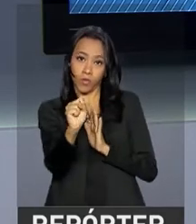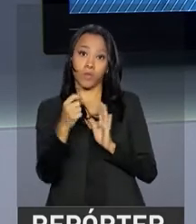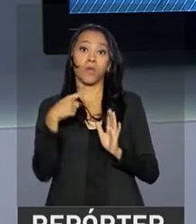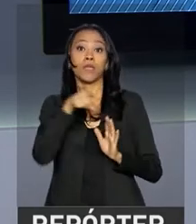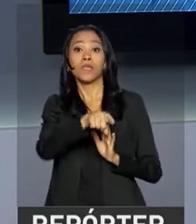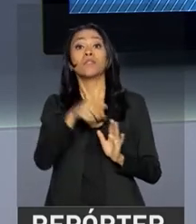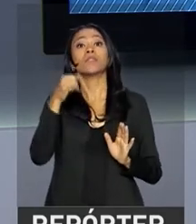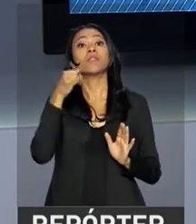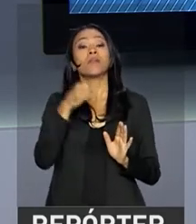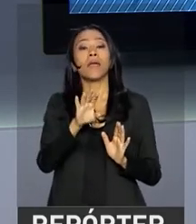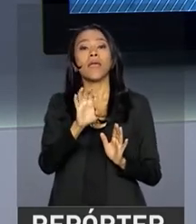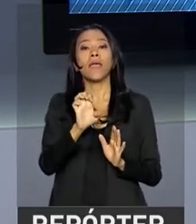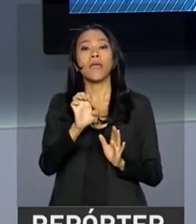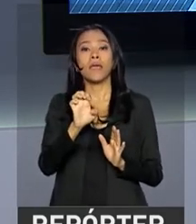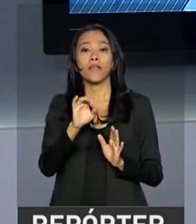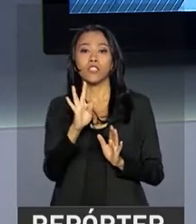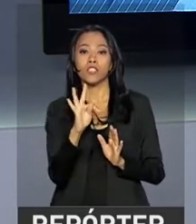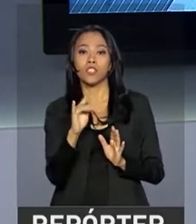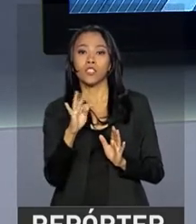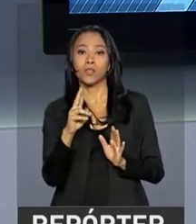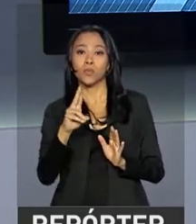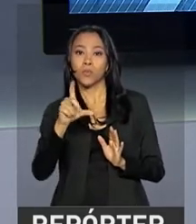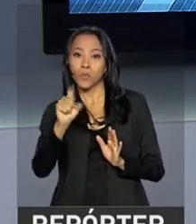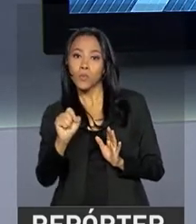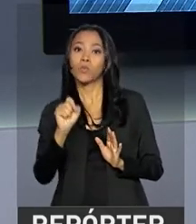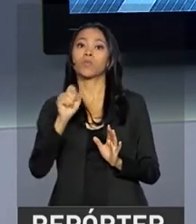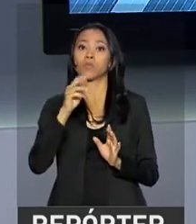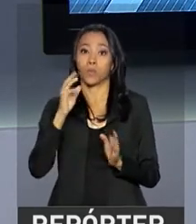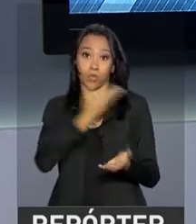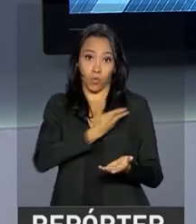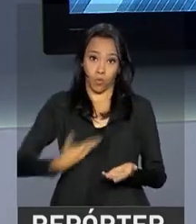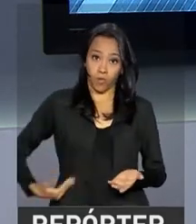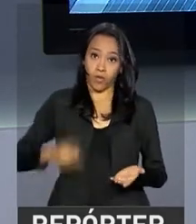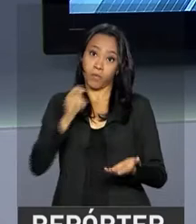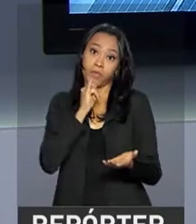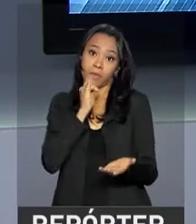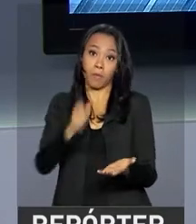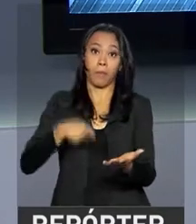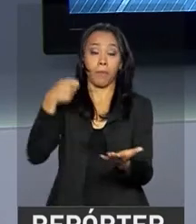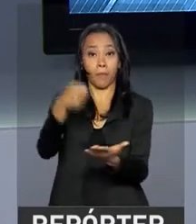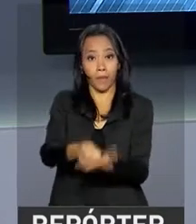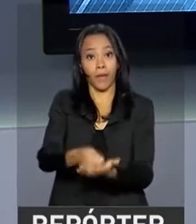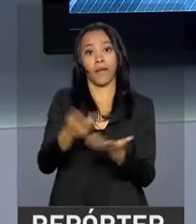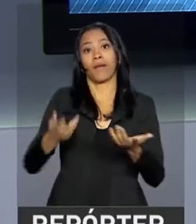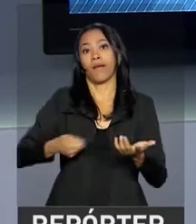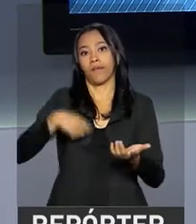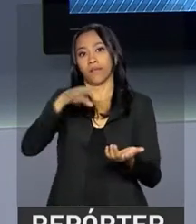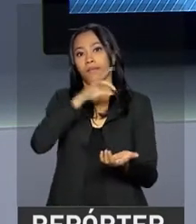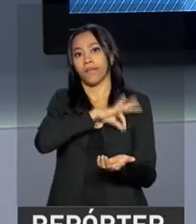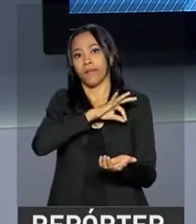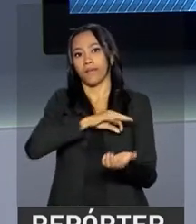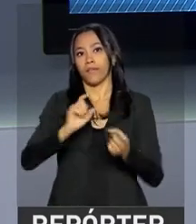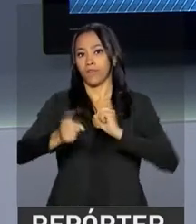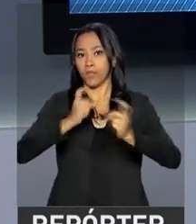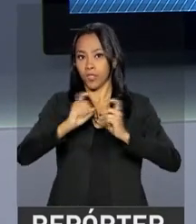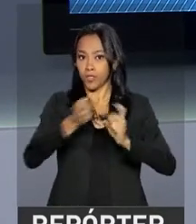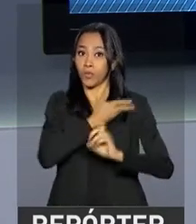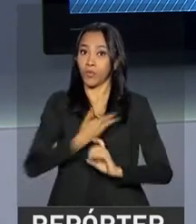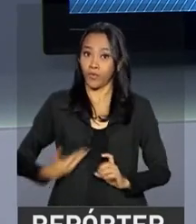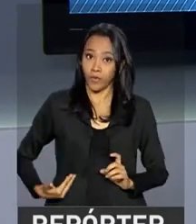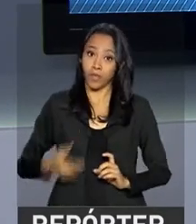públicos para financiar despesas como o pagamento de salários da administração pública mas para o ministro da fazenda henrique meirelles